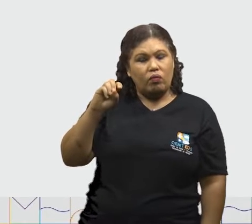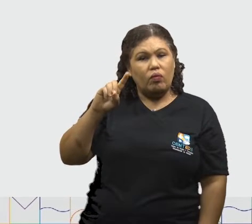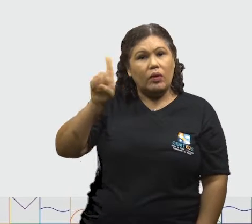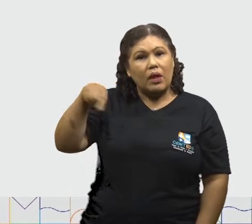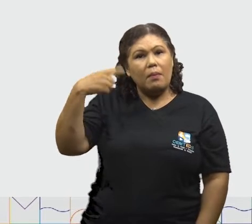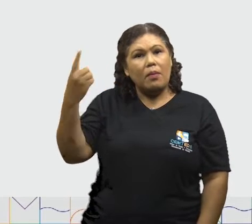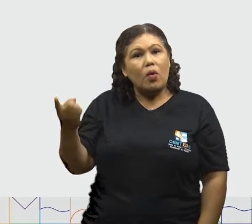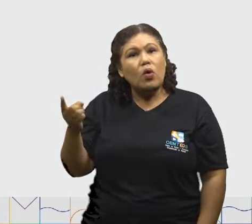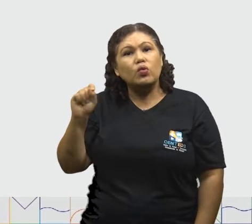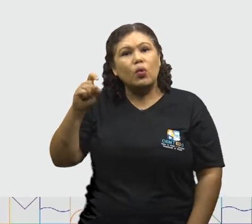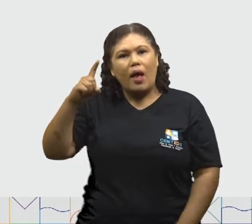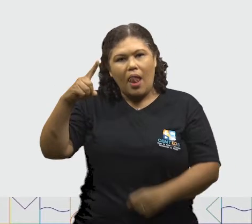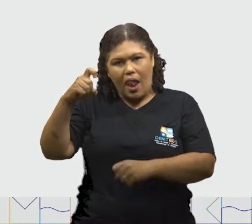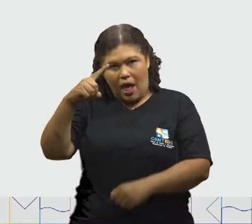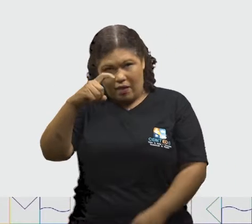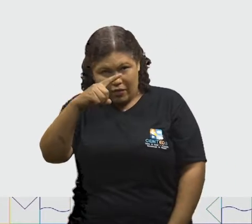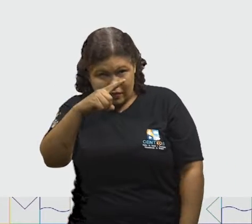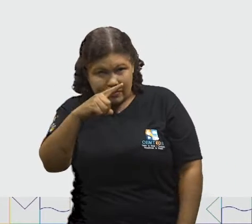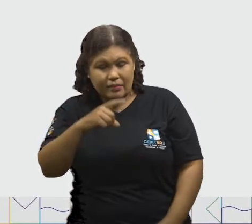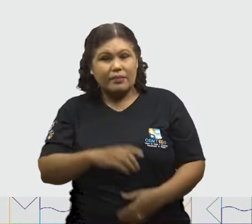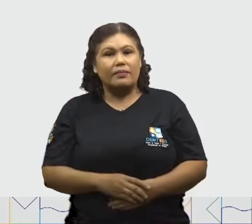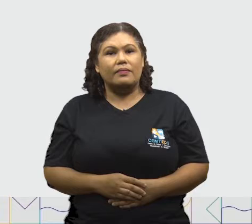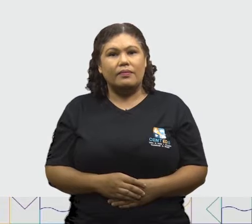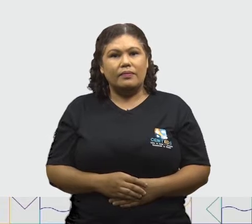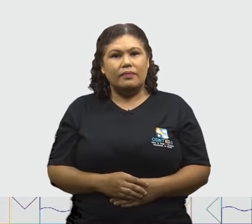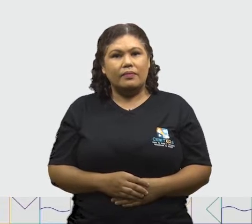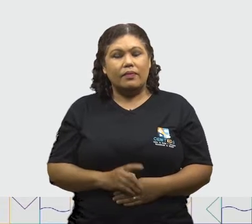depois passa para os estágios da larva,